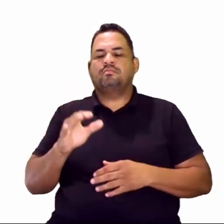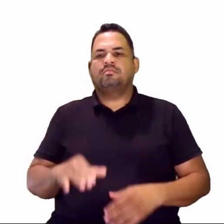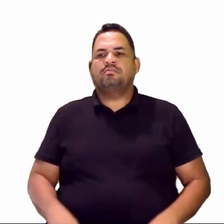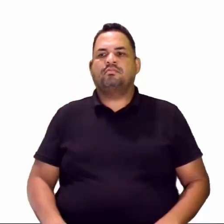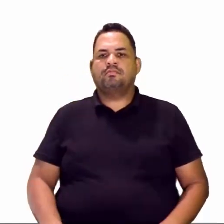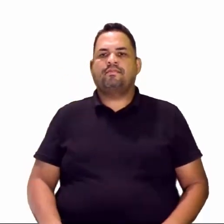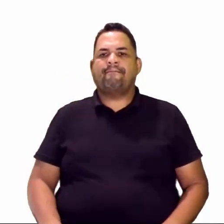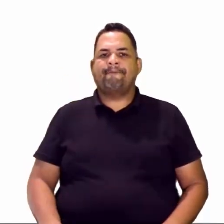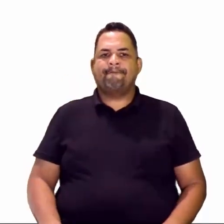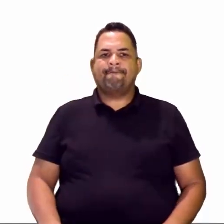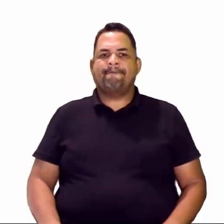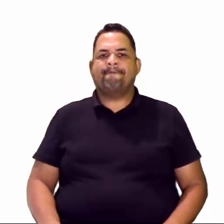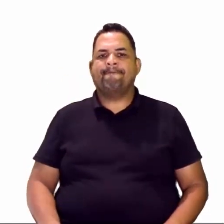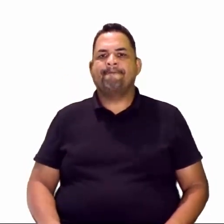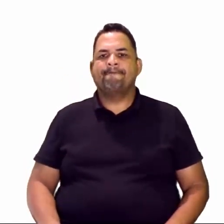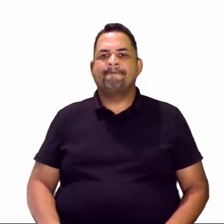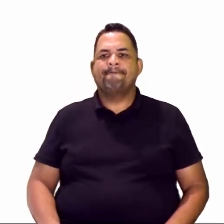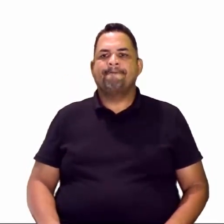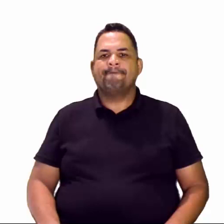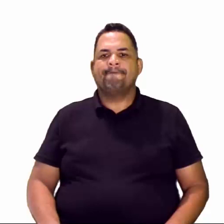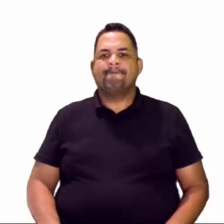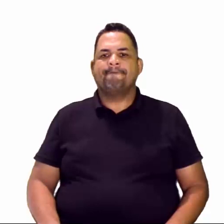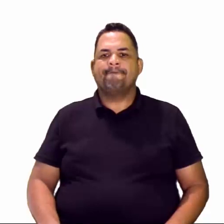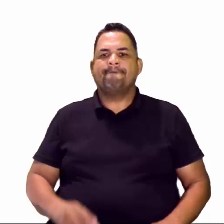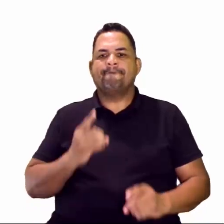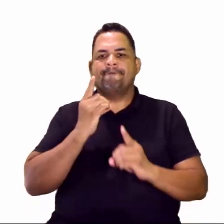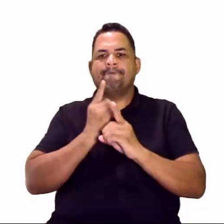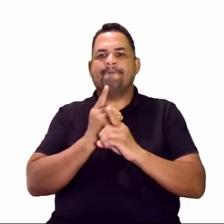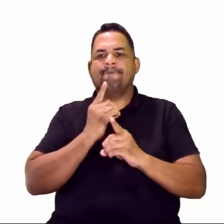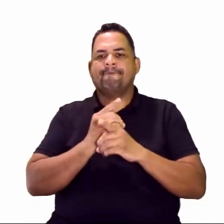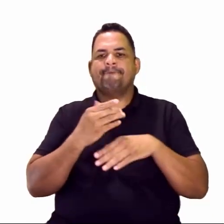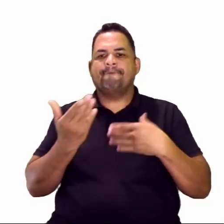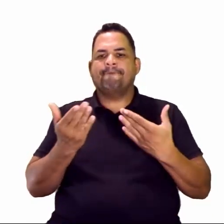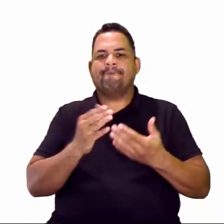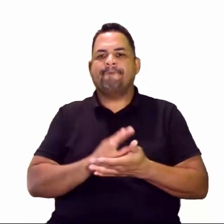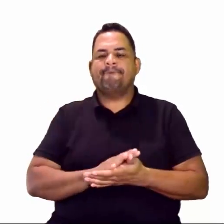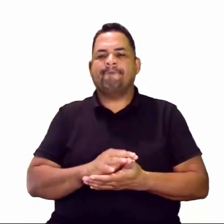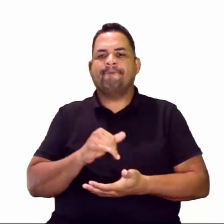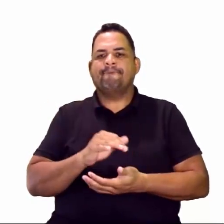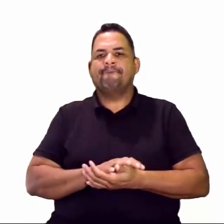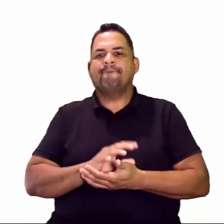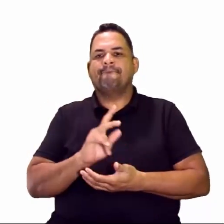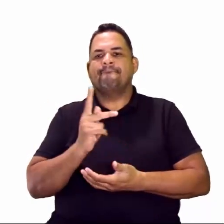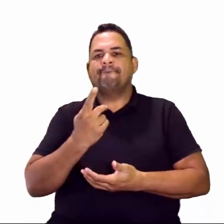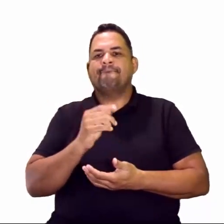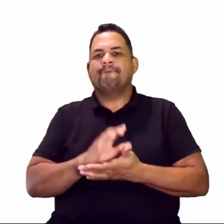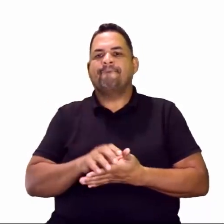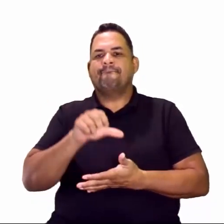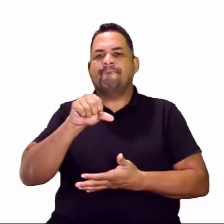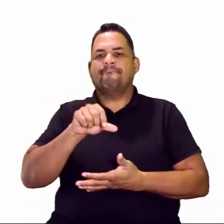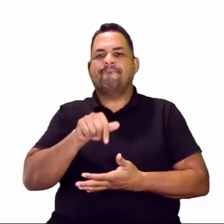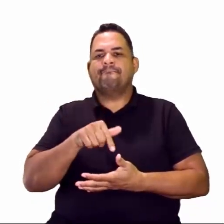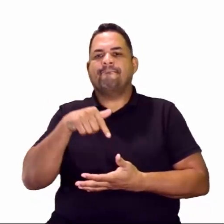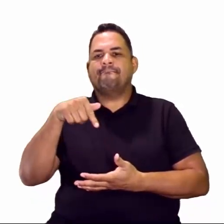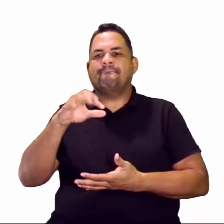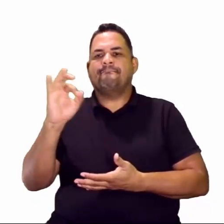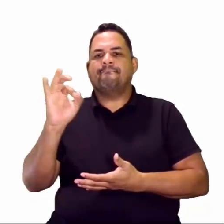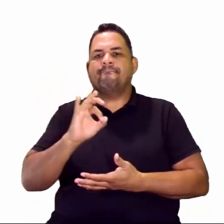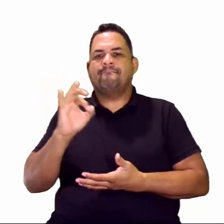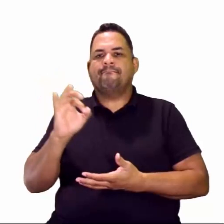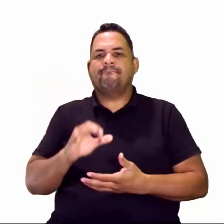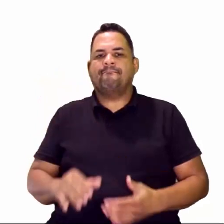do hidrogênio no etileno glicol. E aí encontramos que de hidrogênio existe